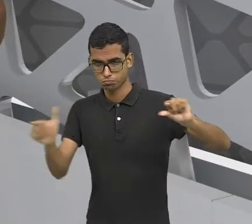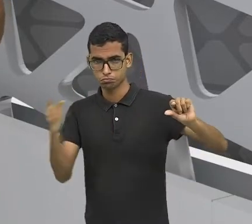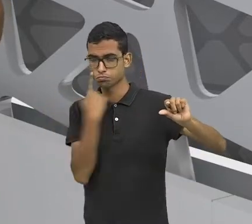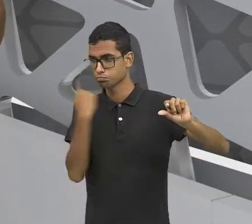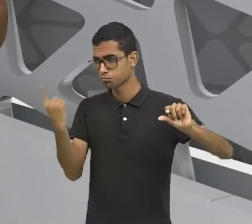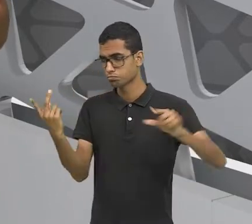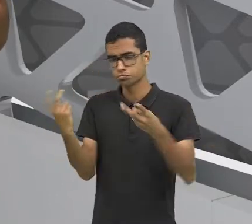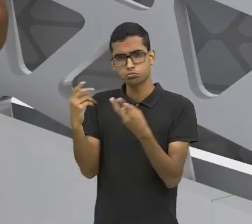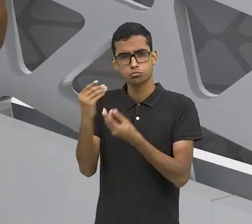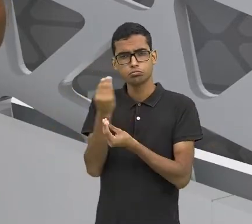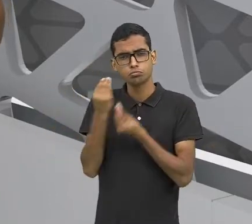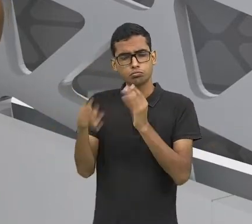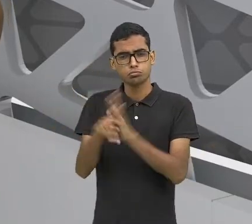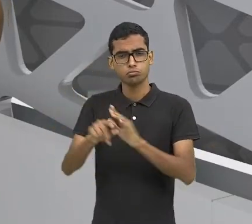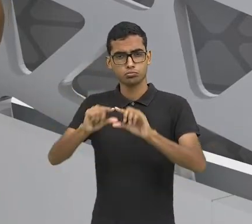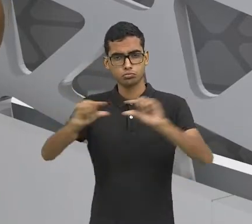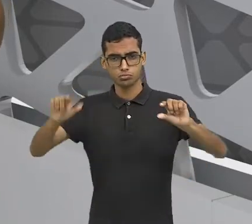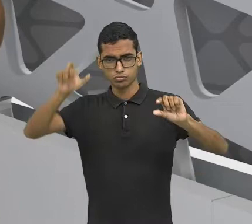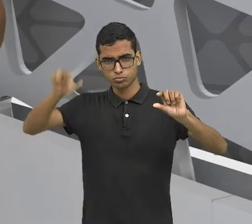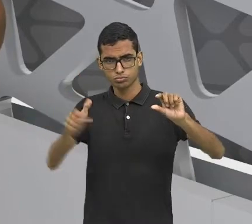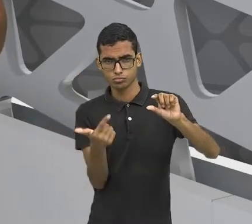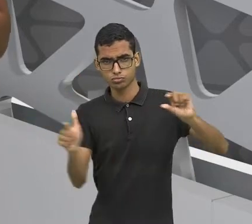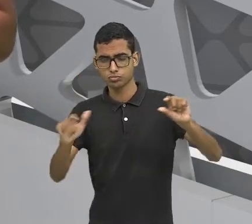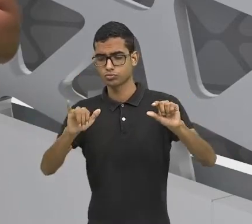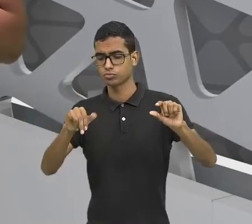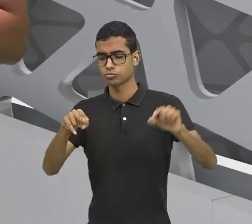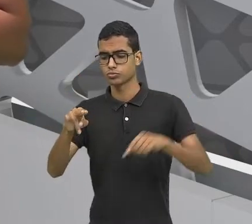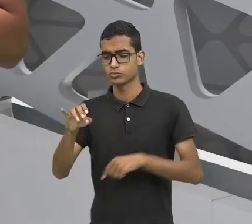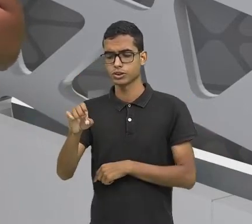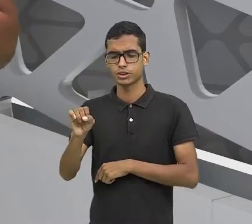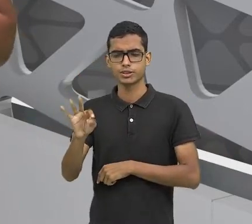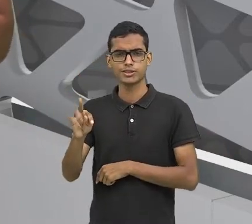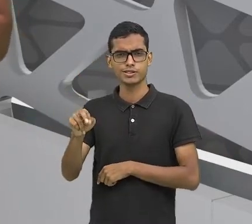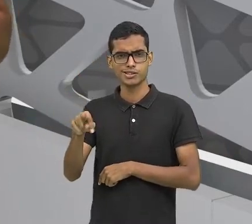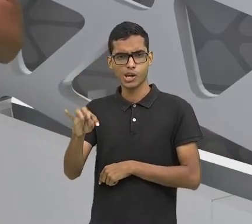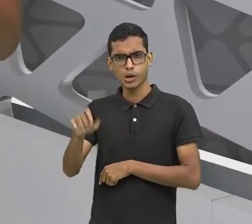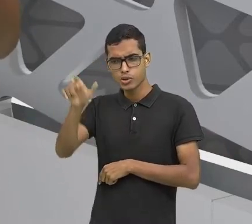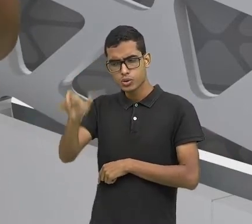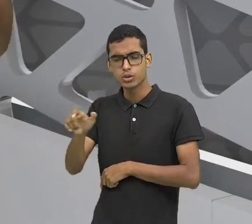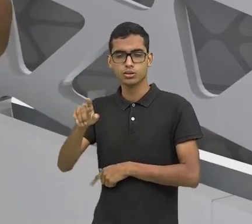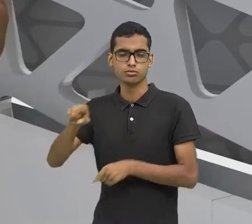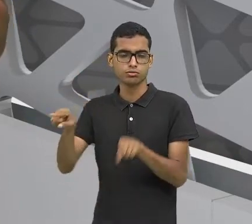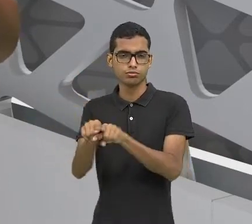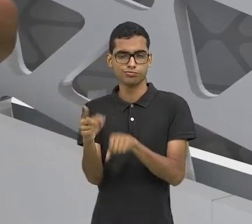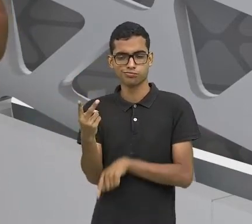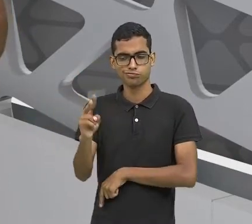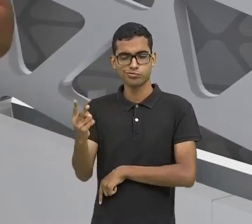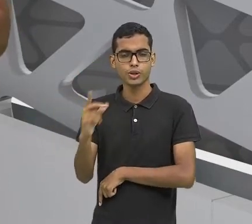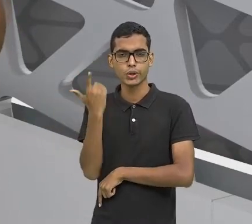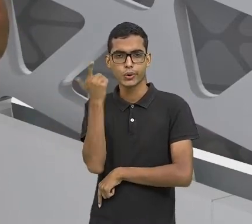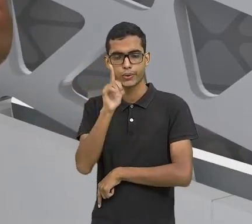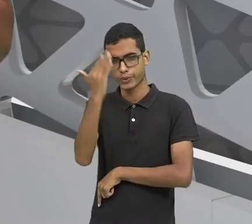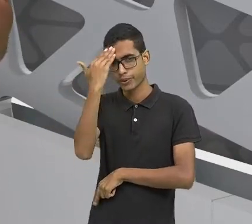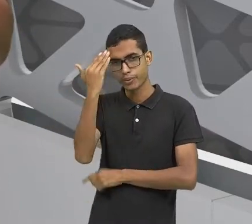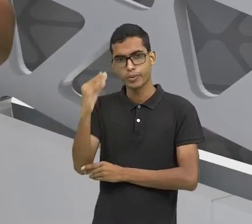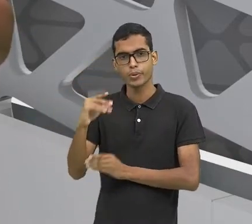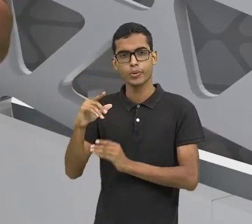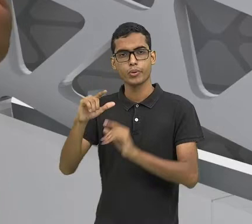ouvirem sujeito inexistente, tá bom? A gente está falando também de oração sem sujeito. São duas formas de nomear,